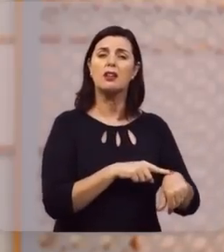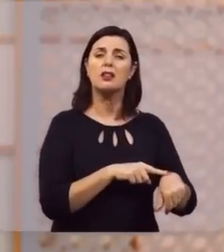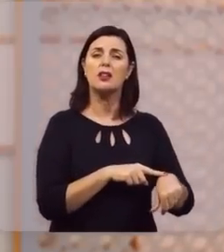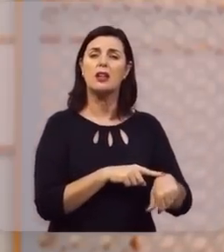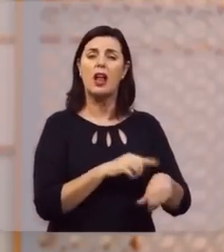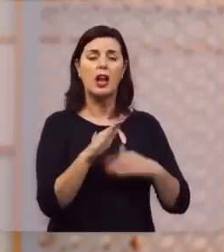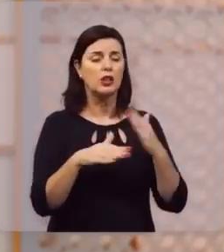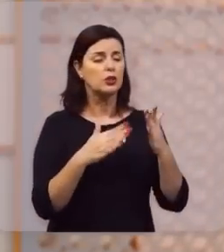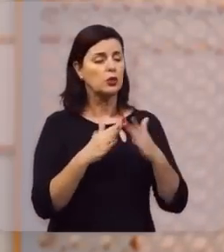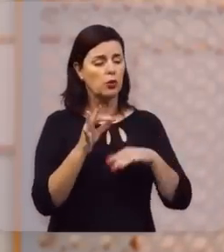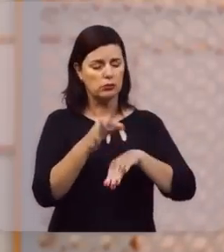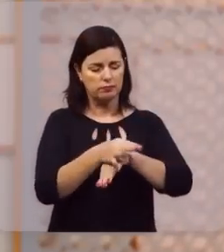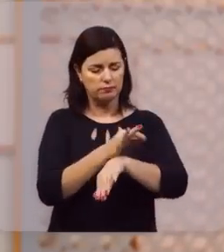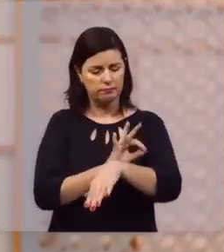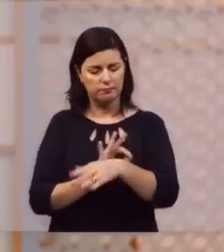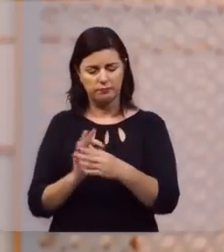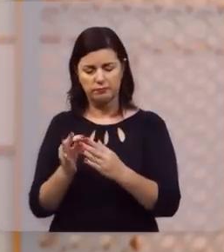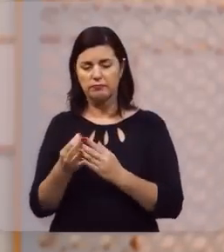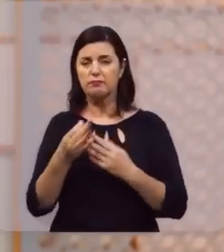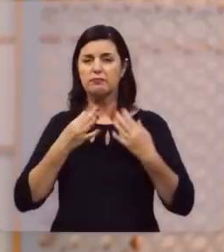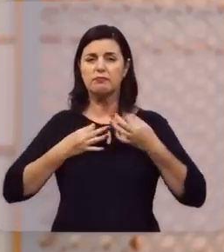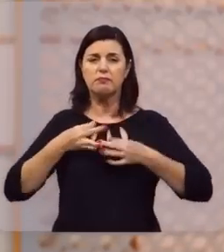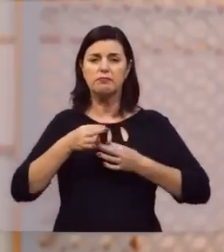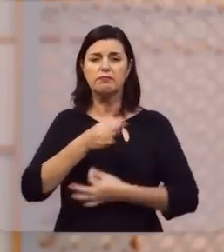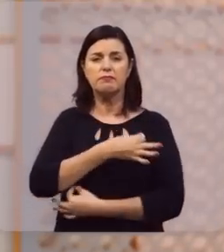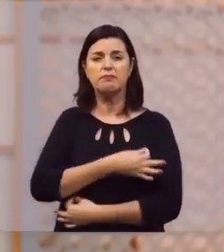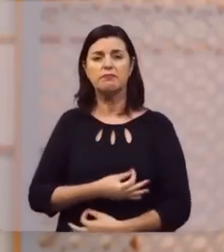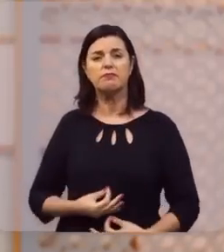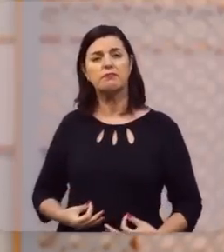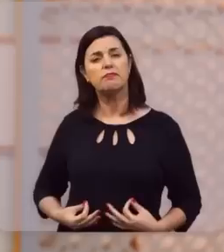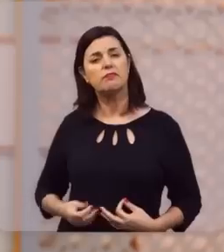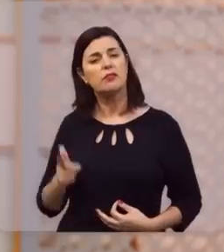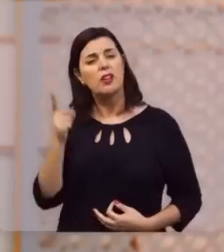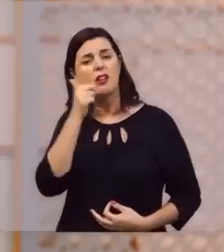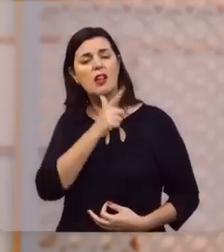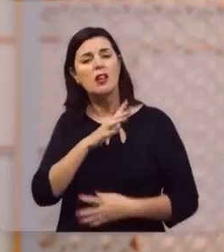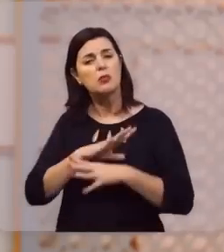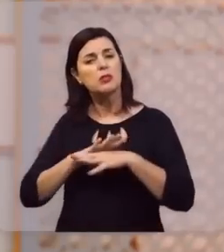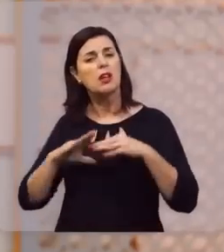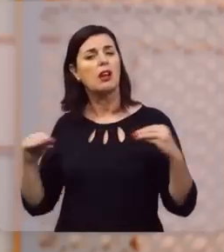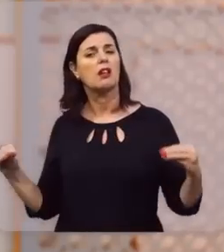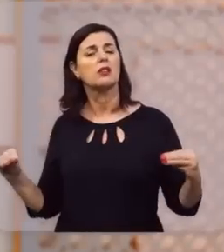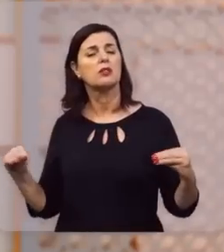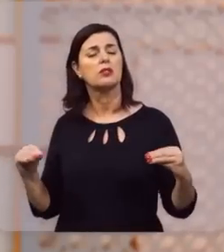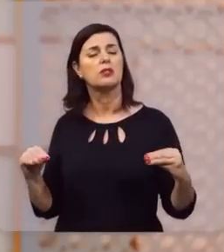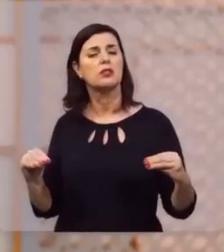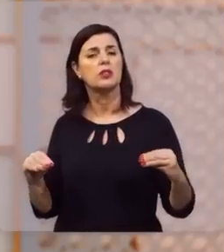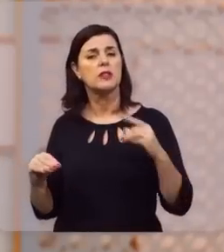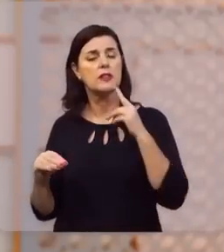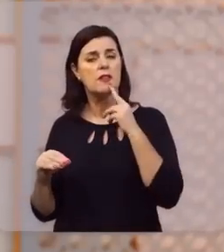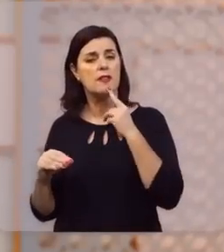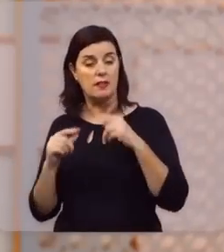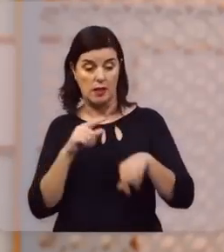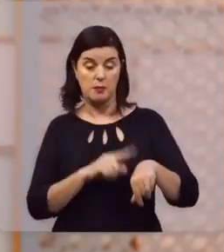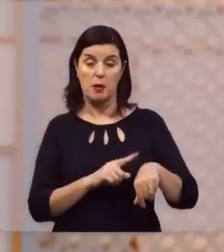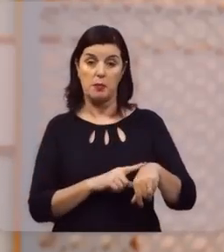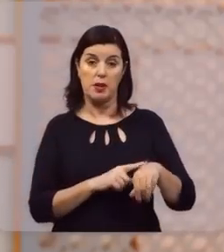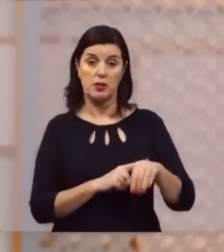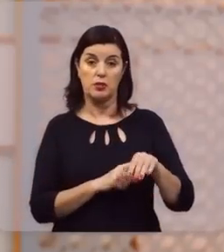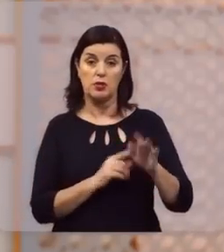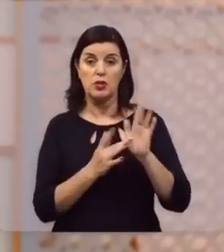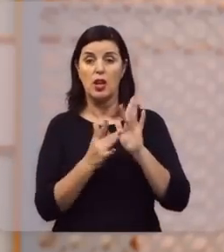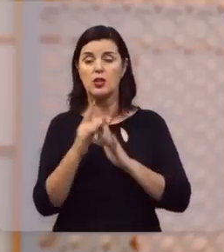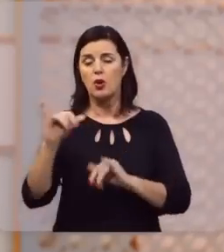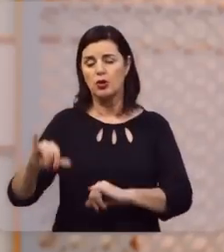todo ferida pelas suas pisaduras é que nós fomos sarados Então nesse momento